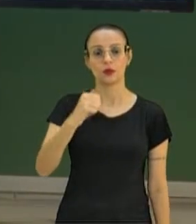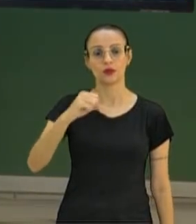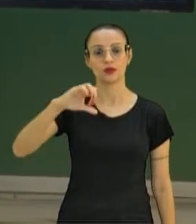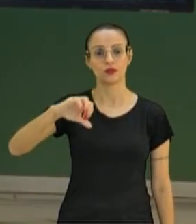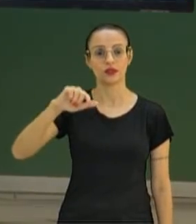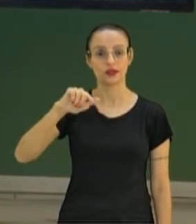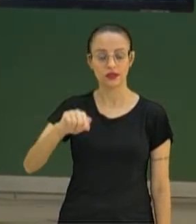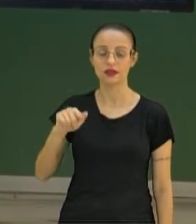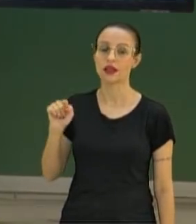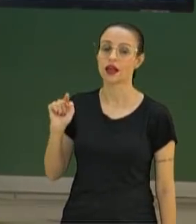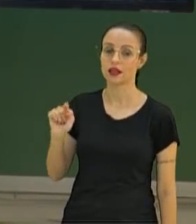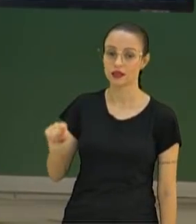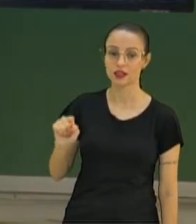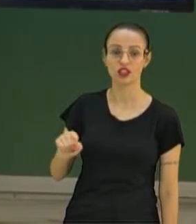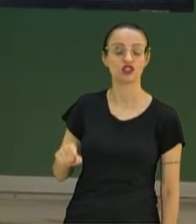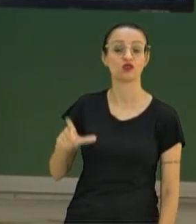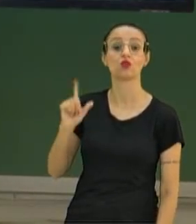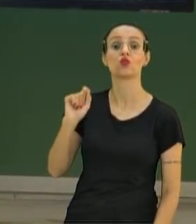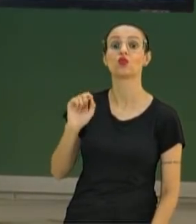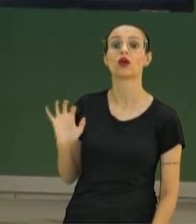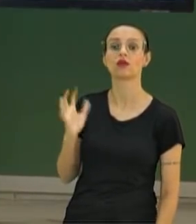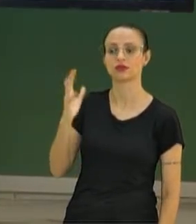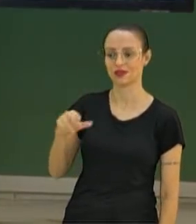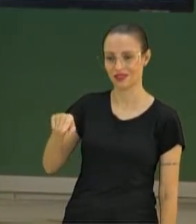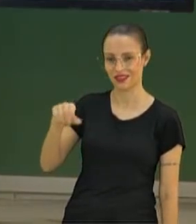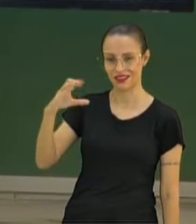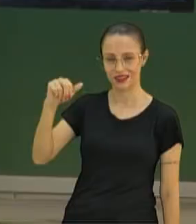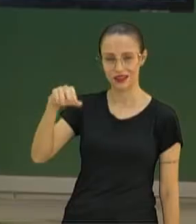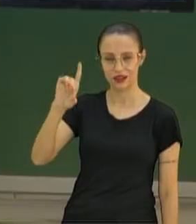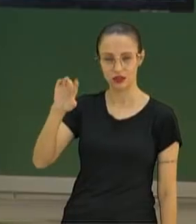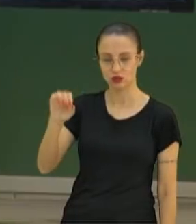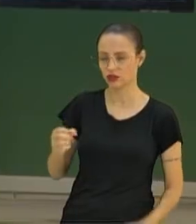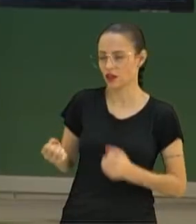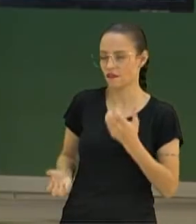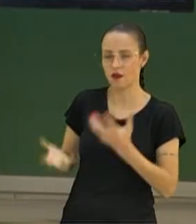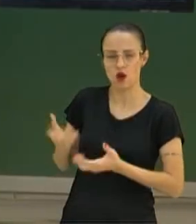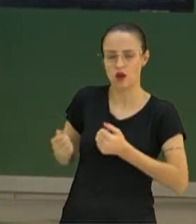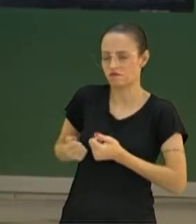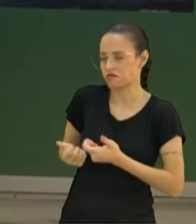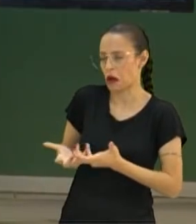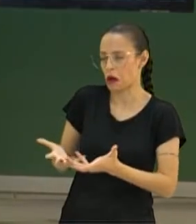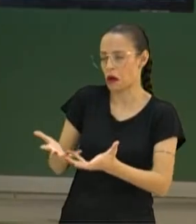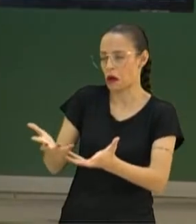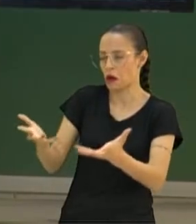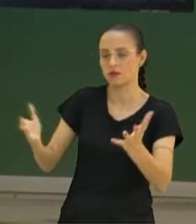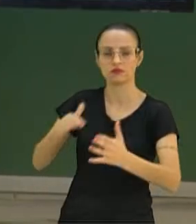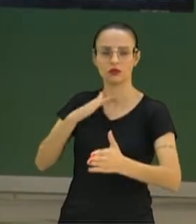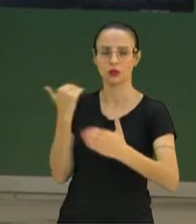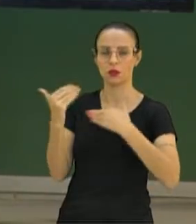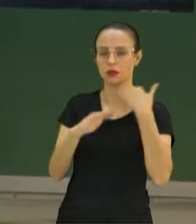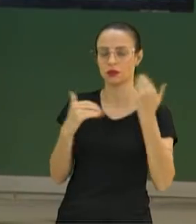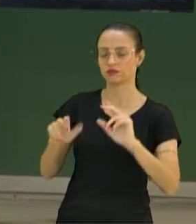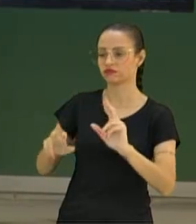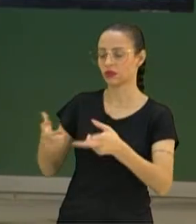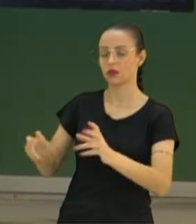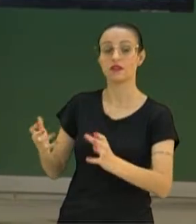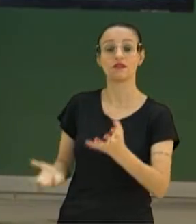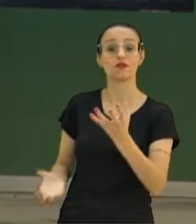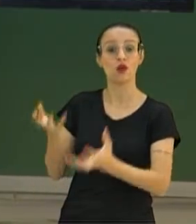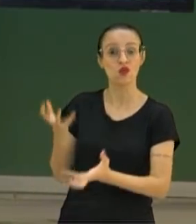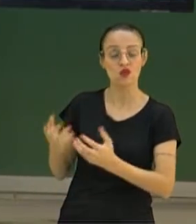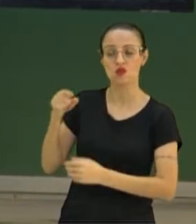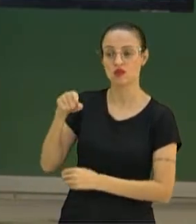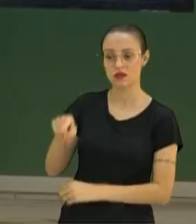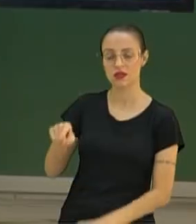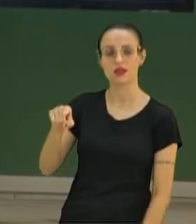o Arraial tinha sido incendiado, então além, né, de destruir, matar mulheres, crianças, a população em geral, incendiaram o Arraial